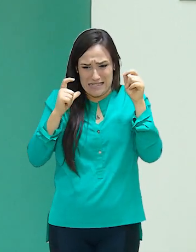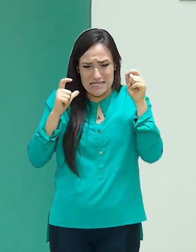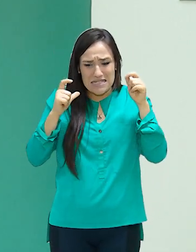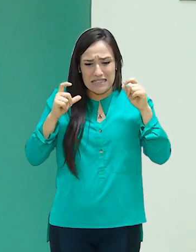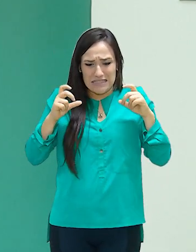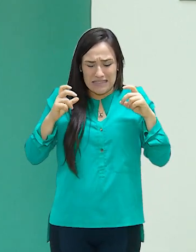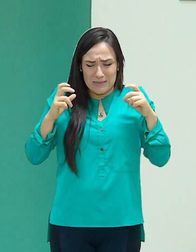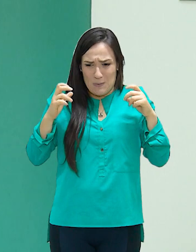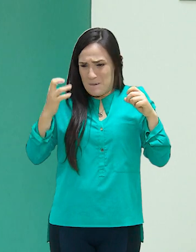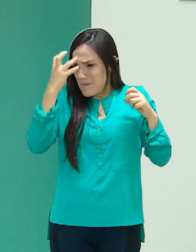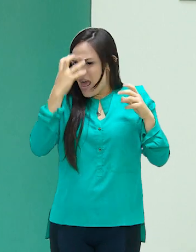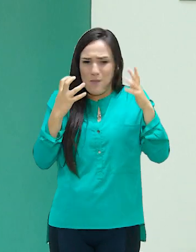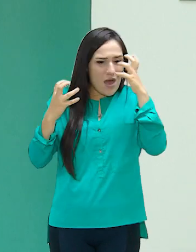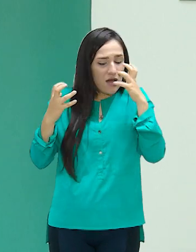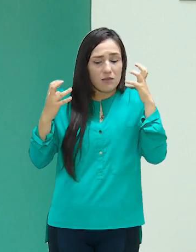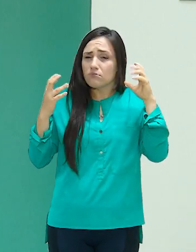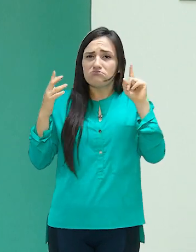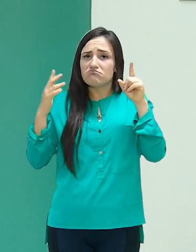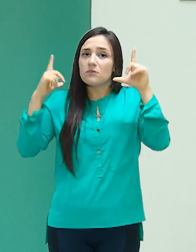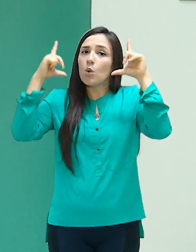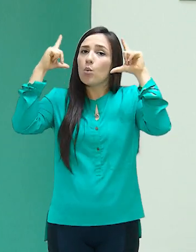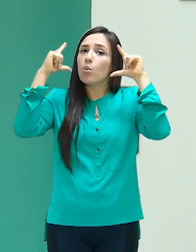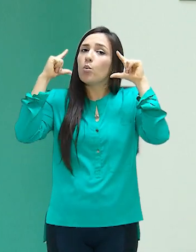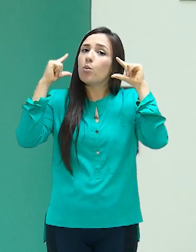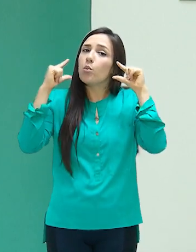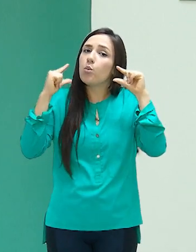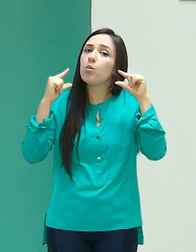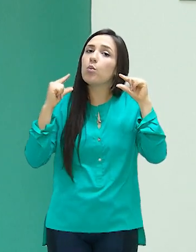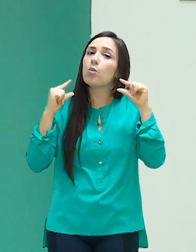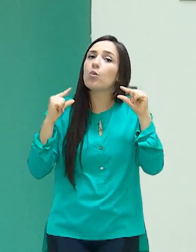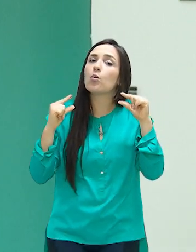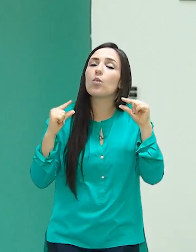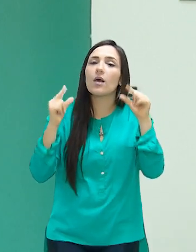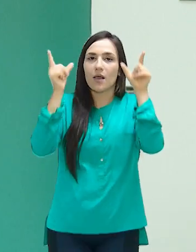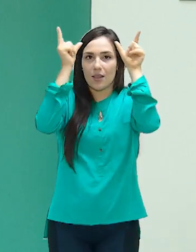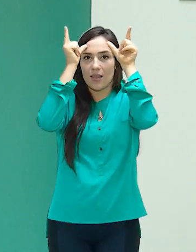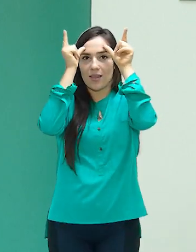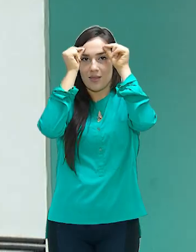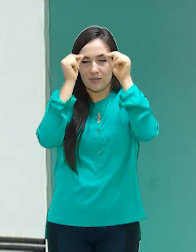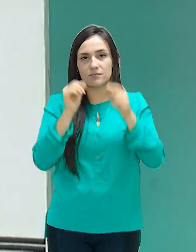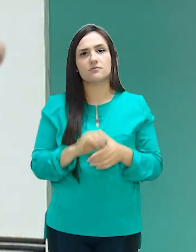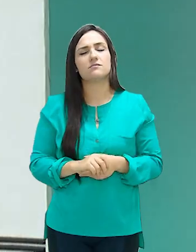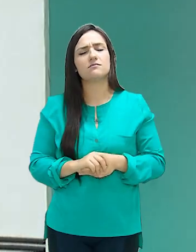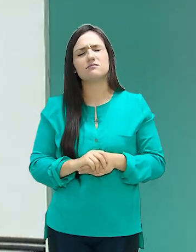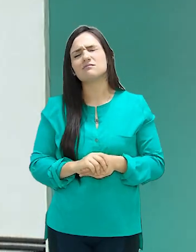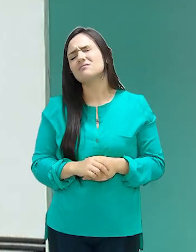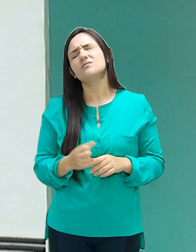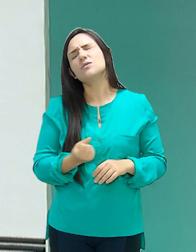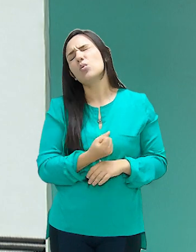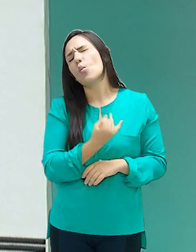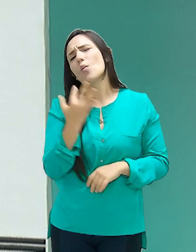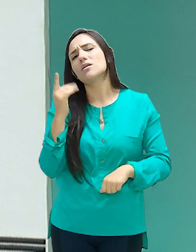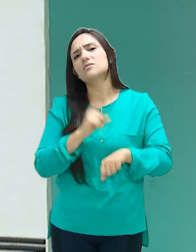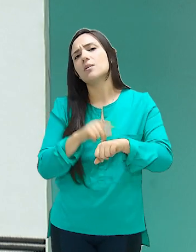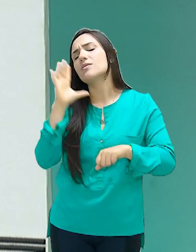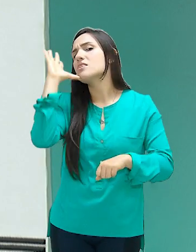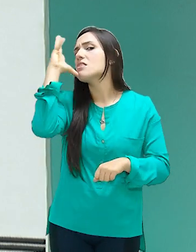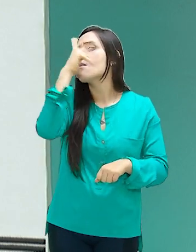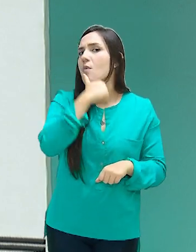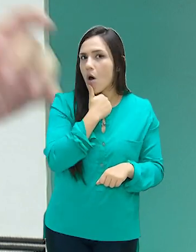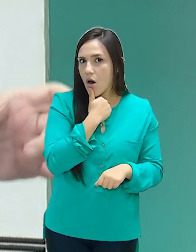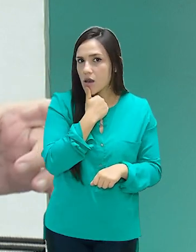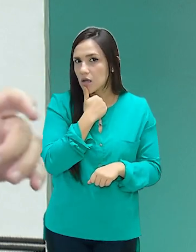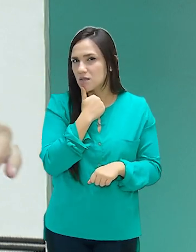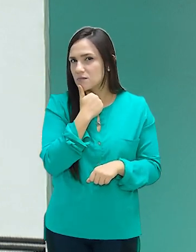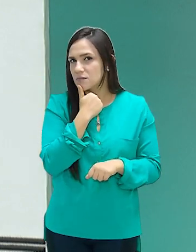ouvir aquela proposta, né, da separação do outro que procurou. E esse período, quanto dura esse período